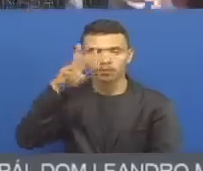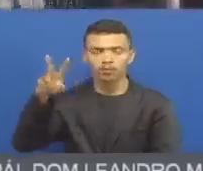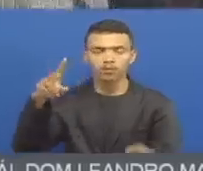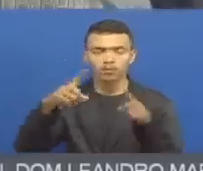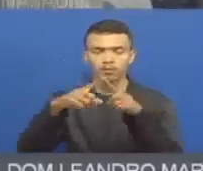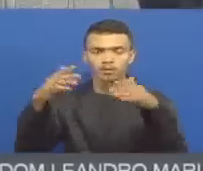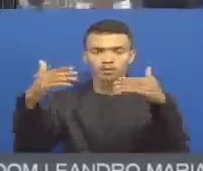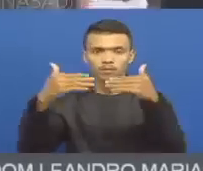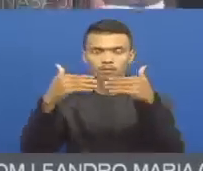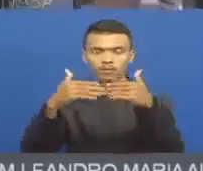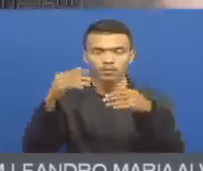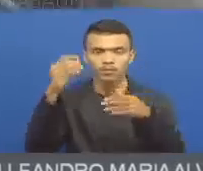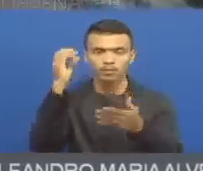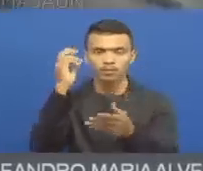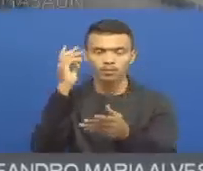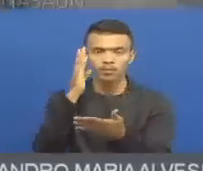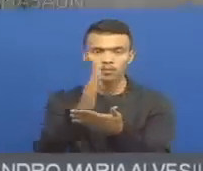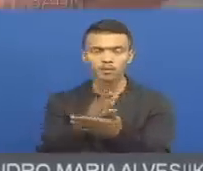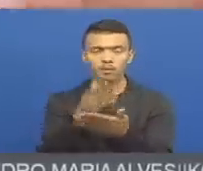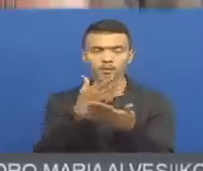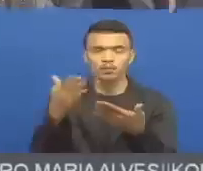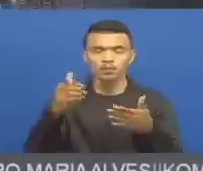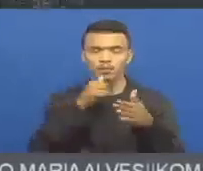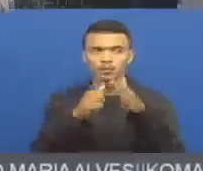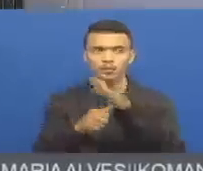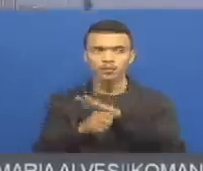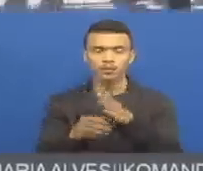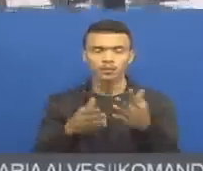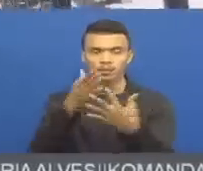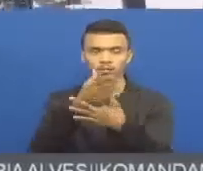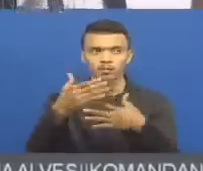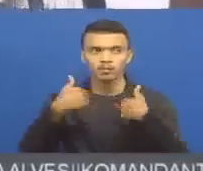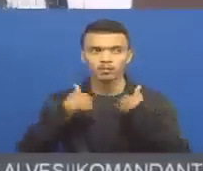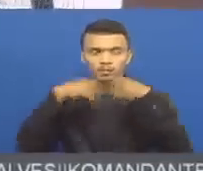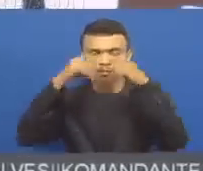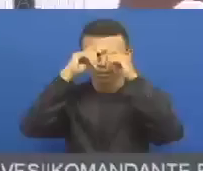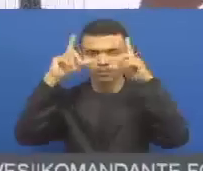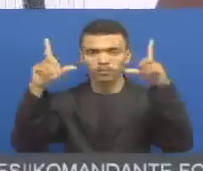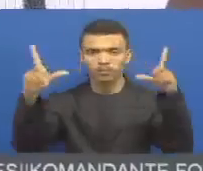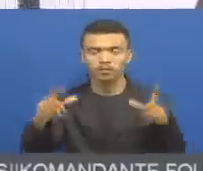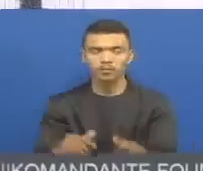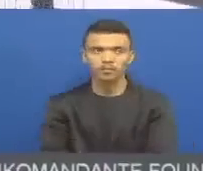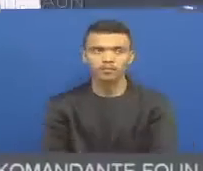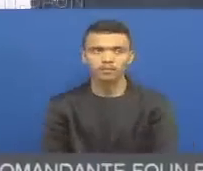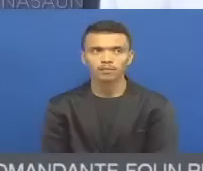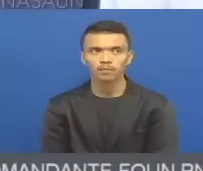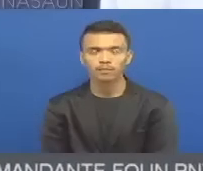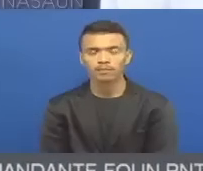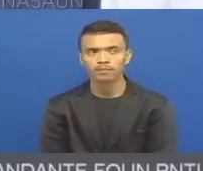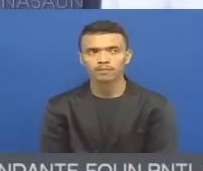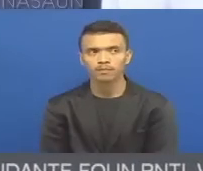linha fronteira onde evita sessão contrabando tama iha Timor-Leste. De acusse mercado Taibesi, hau